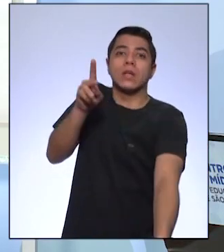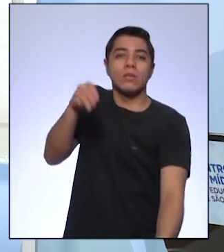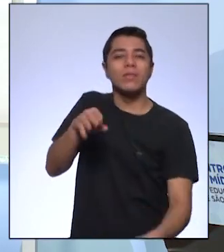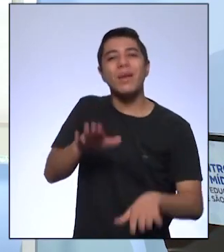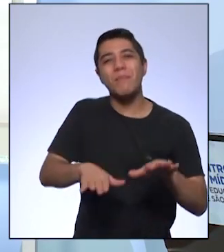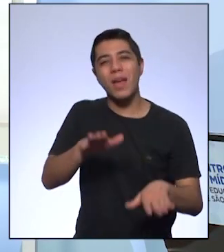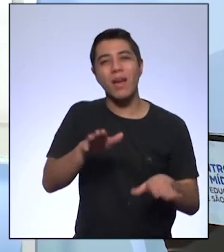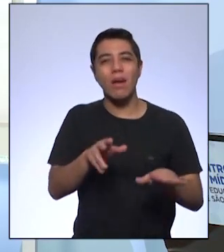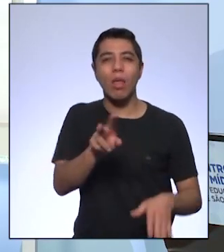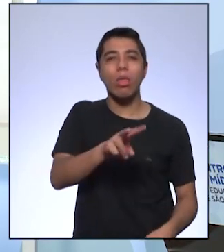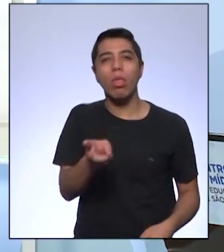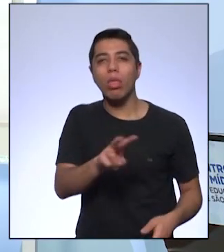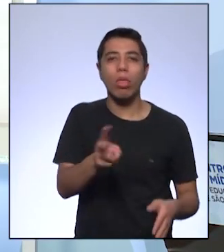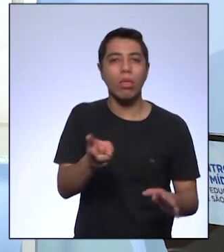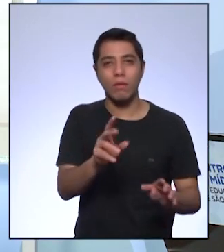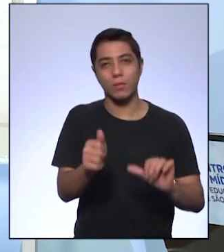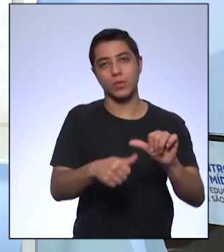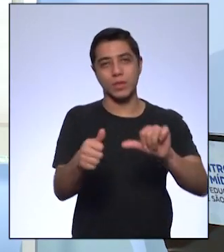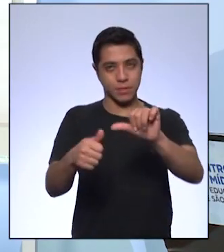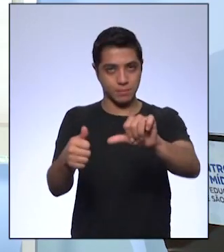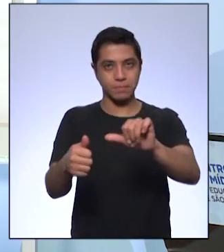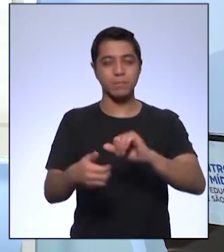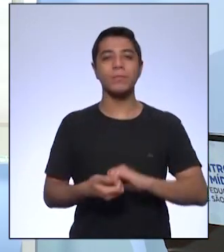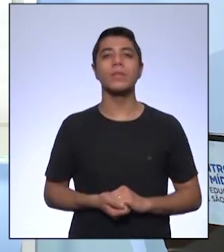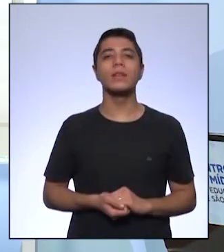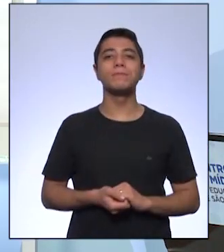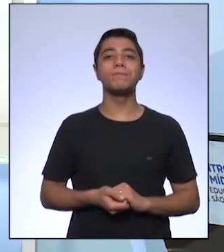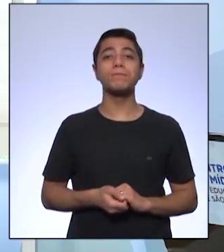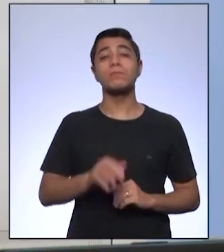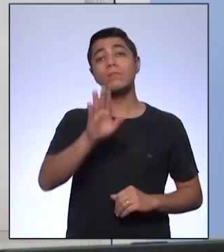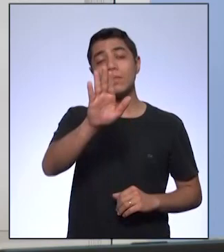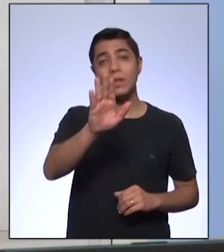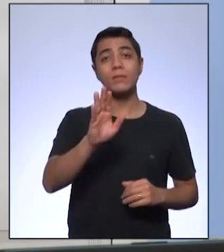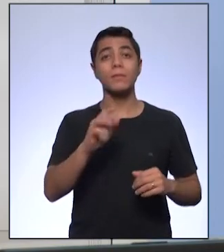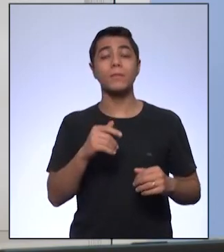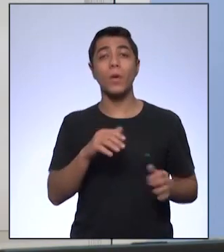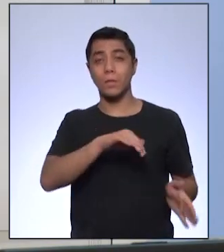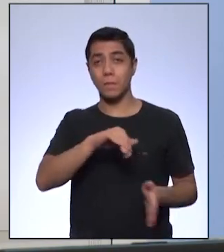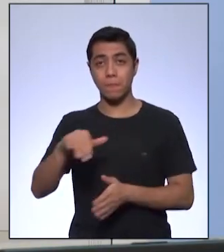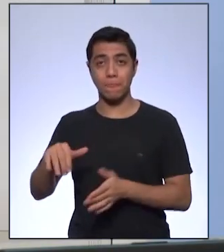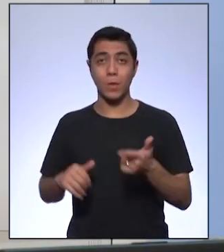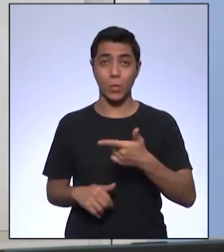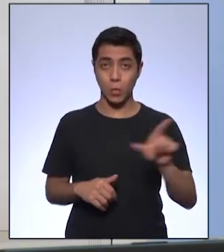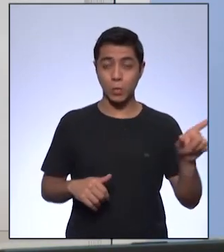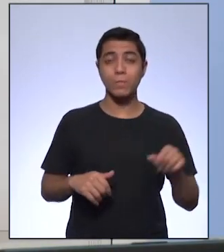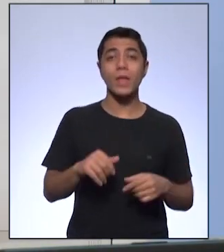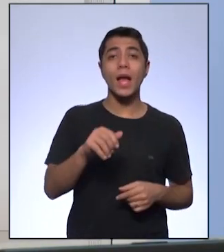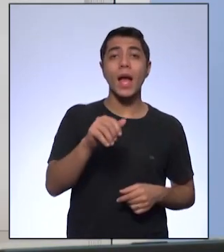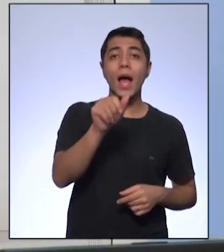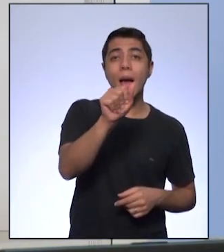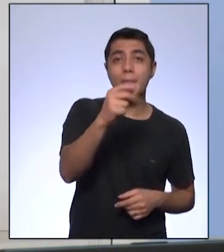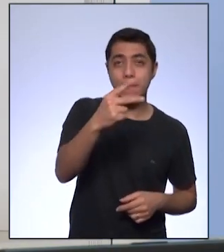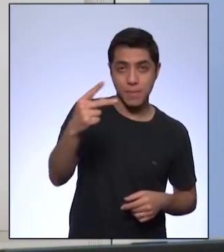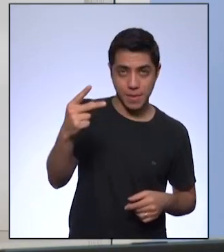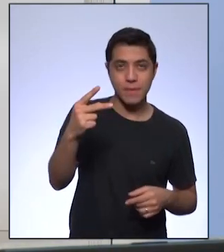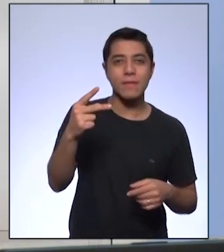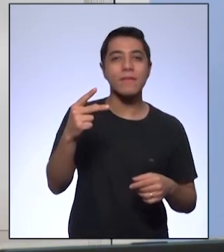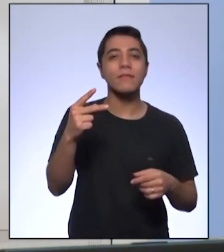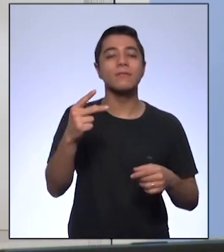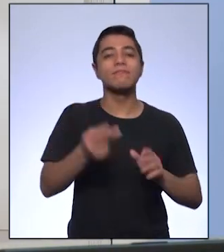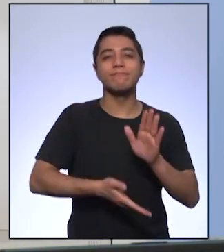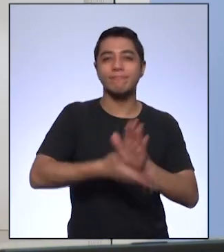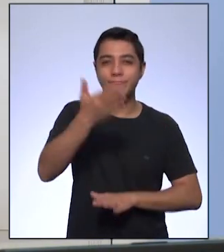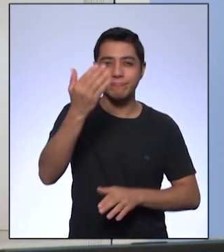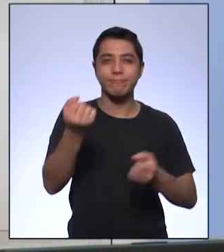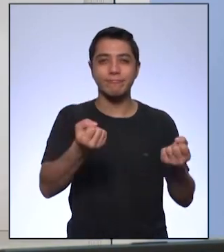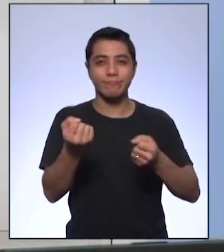por aplicativo, além desse valor fixo, além da questão variável, existem outros fatores que interferem. A questão do